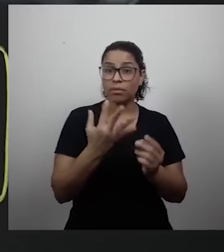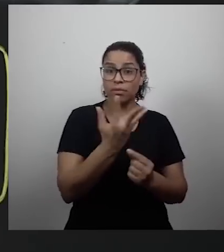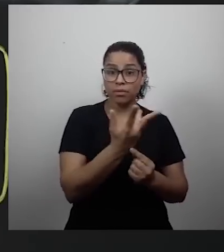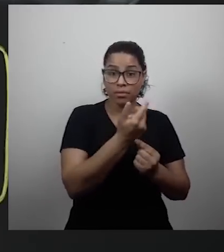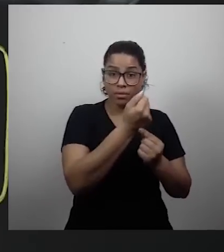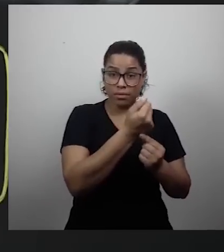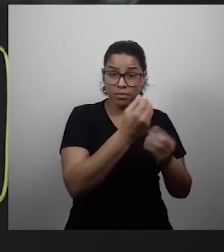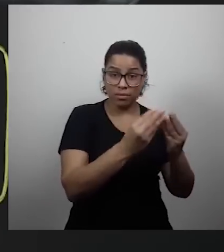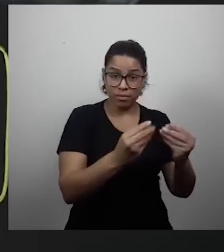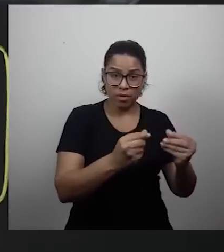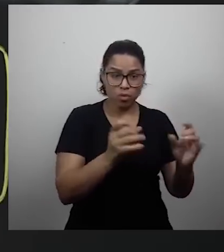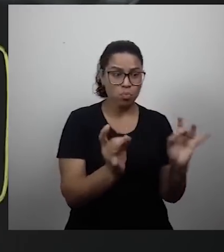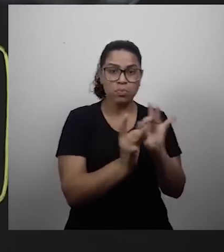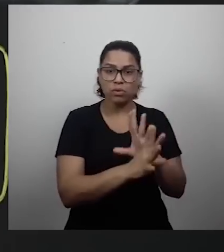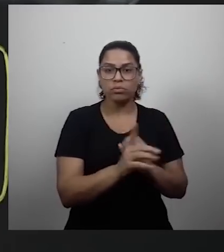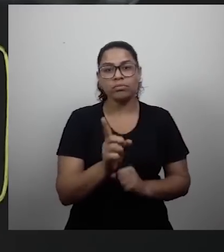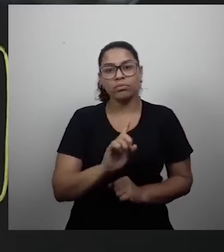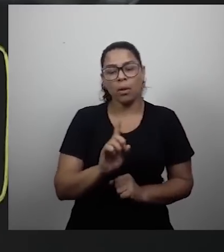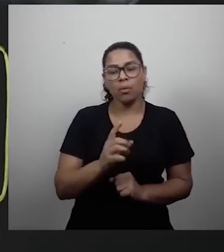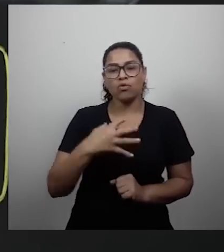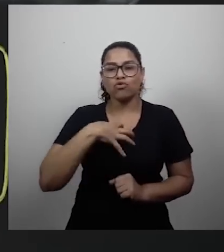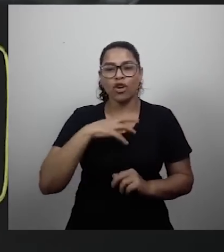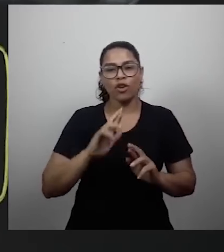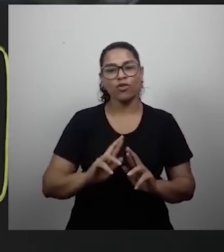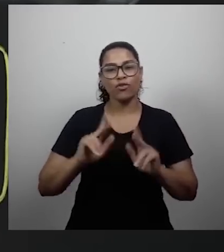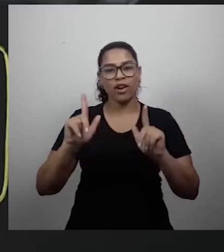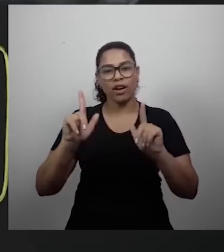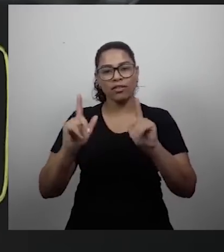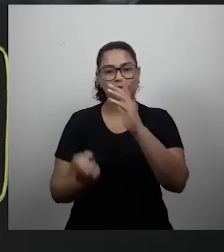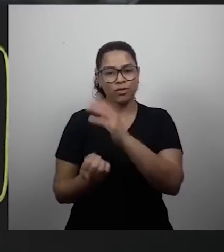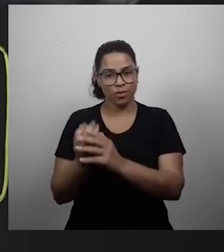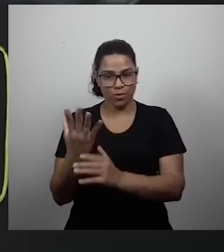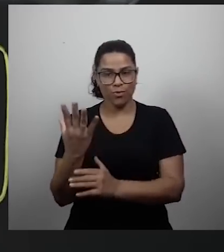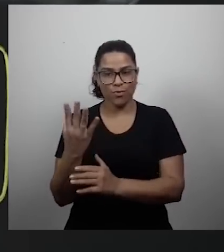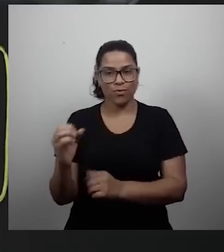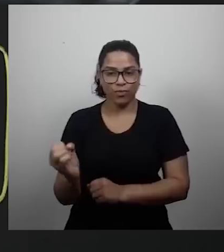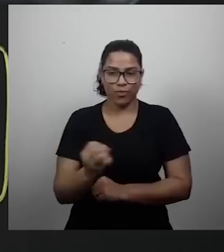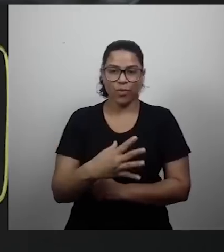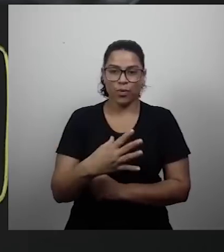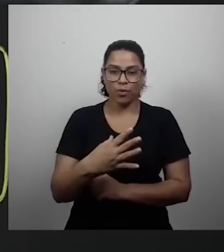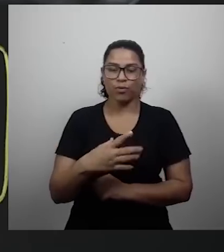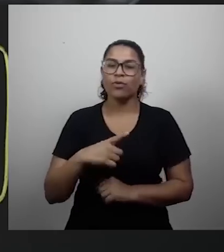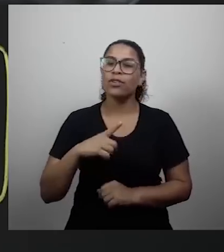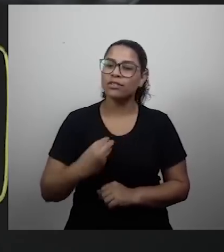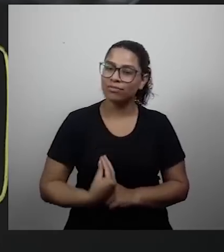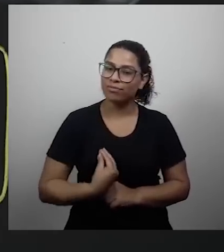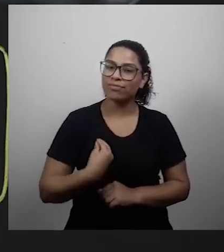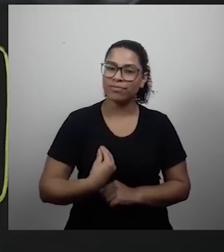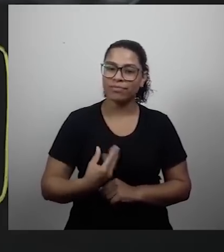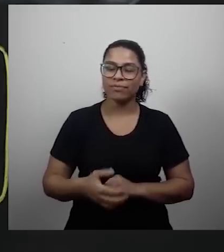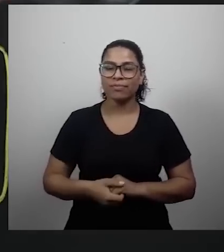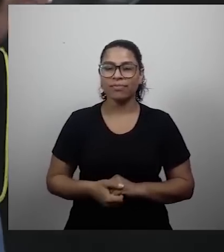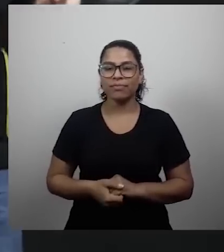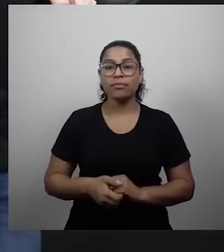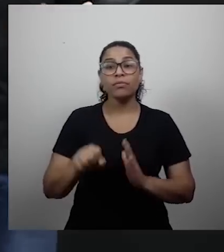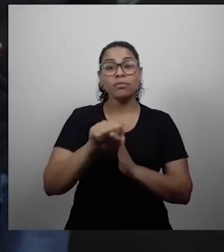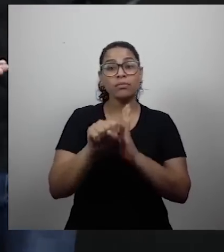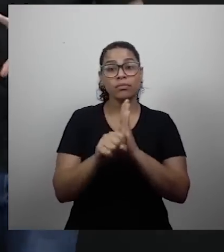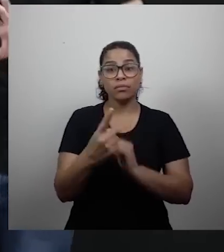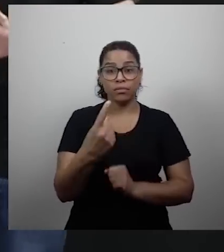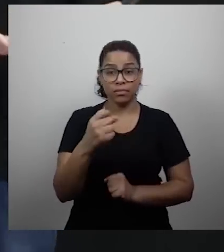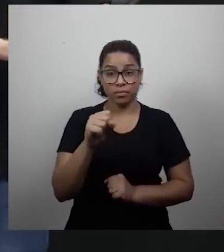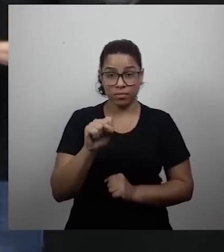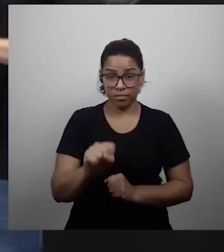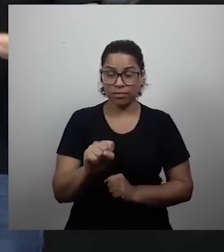sumido, quer dizer apenas que essa era a maneira mais recente, digamos assim, que existia. No século XVIII,